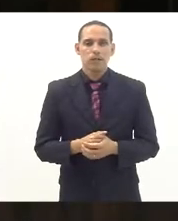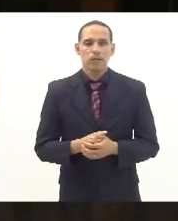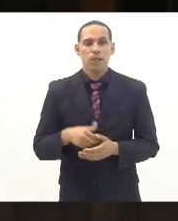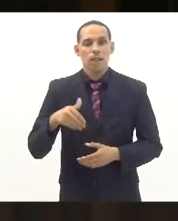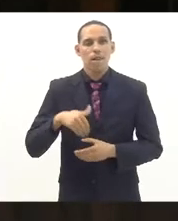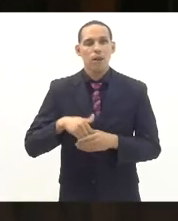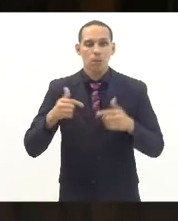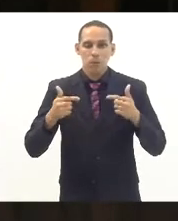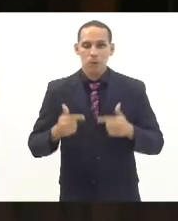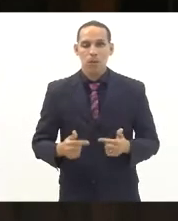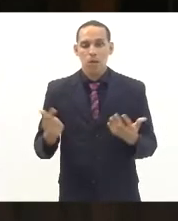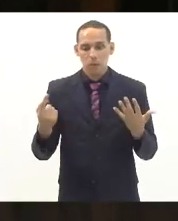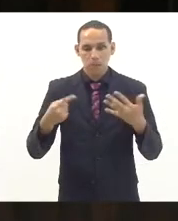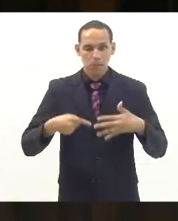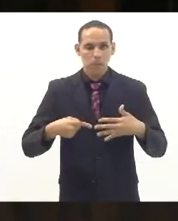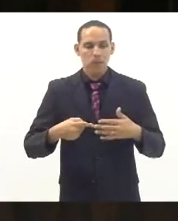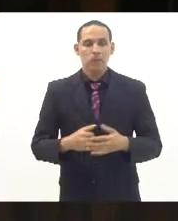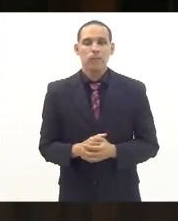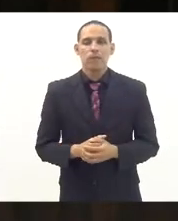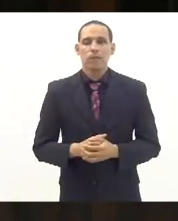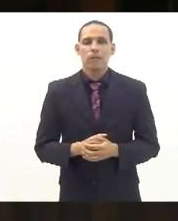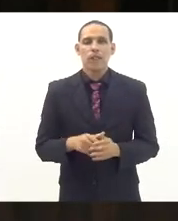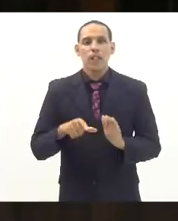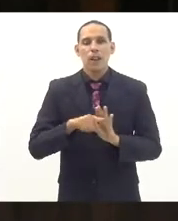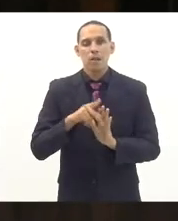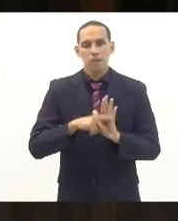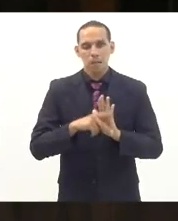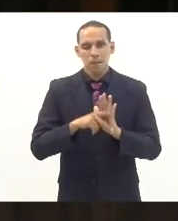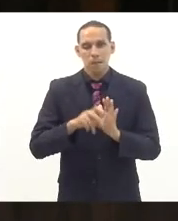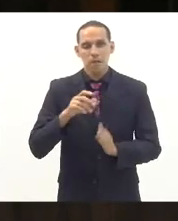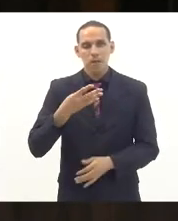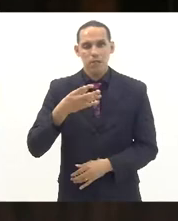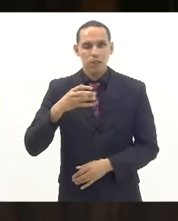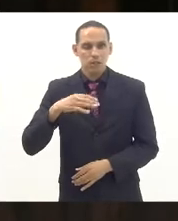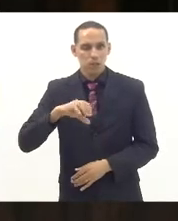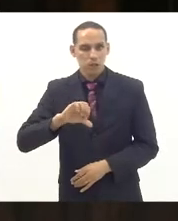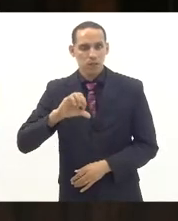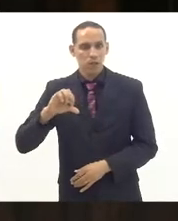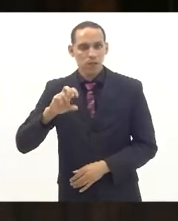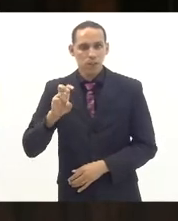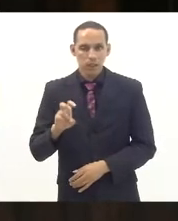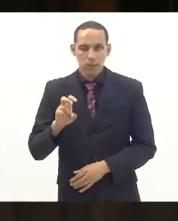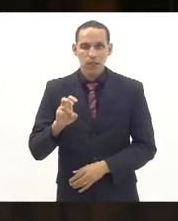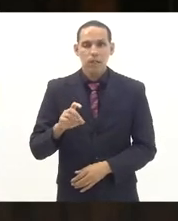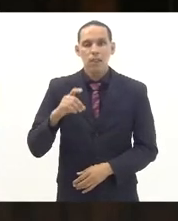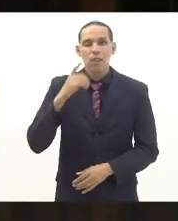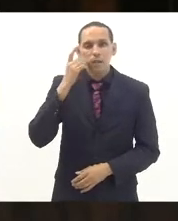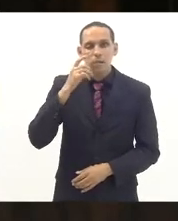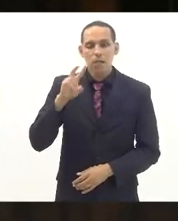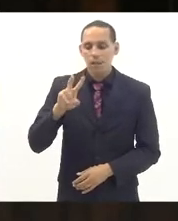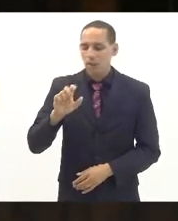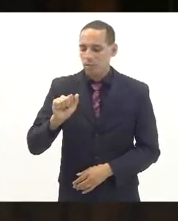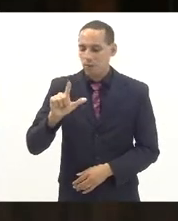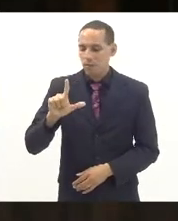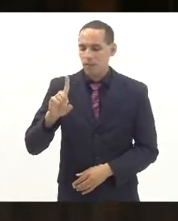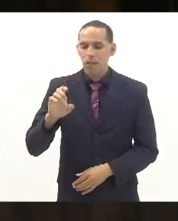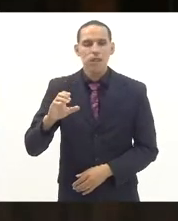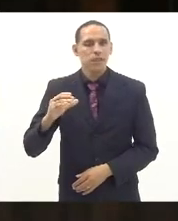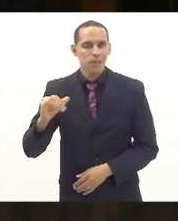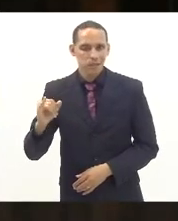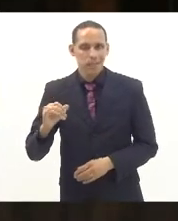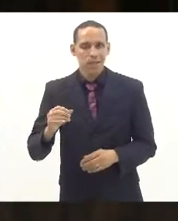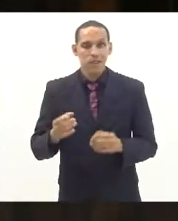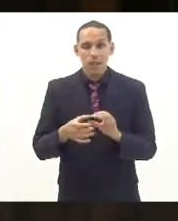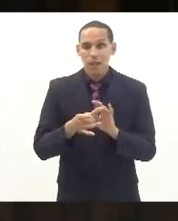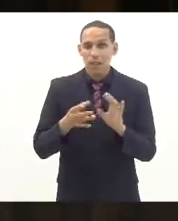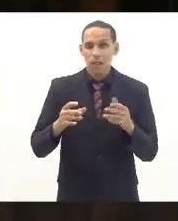voto pela abstenção do pessoal projeto de lei 4995 de 21 de autoria do deputado Valdeci da saúde que autoriza o poder executivo